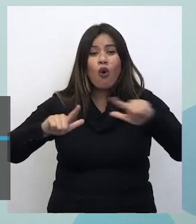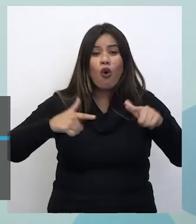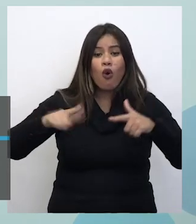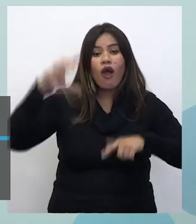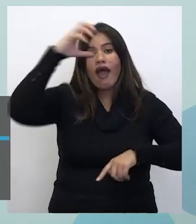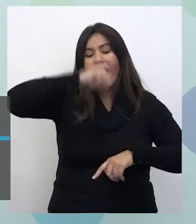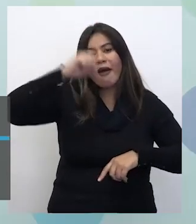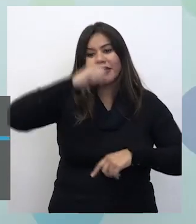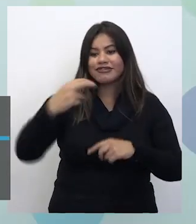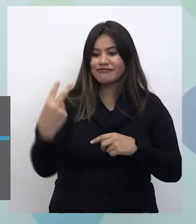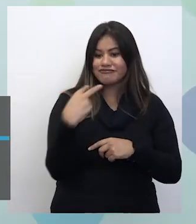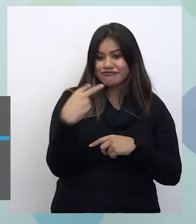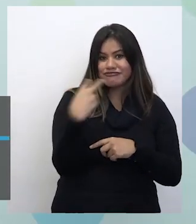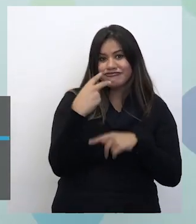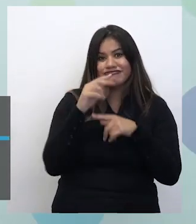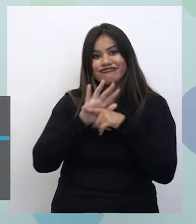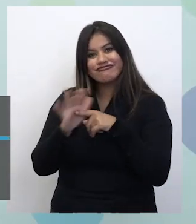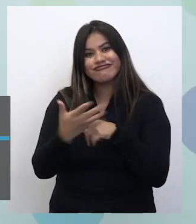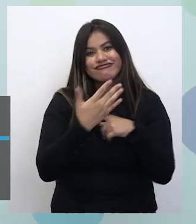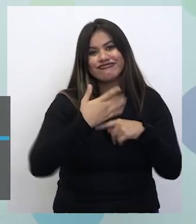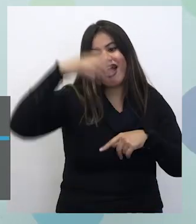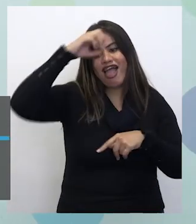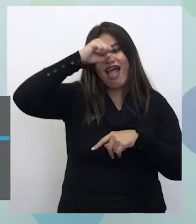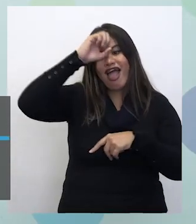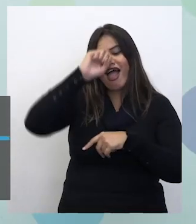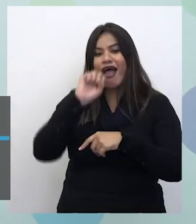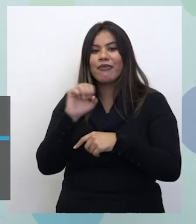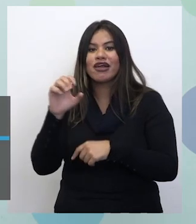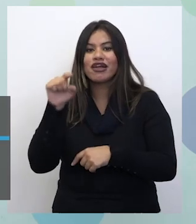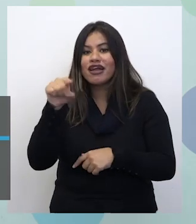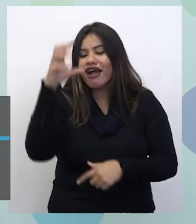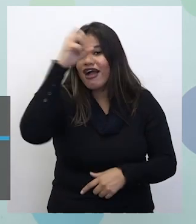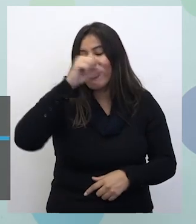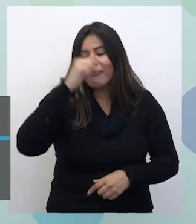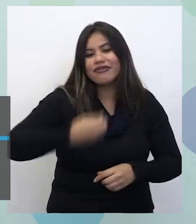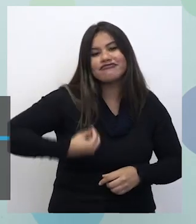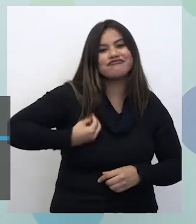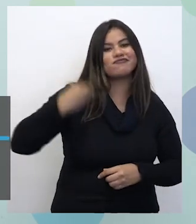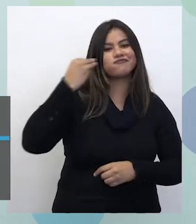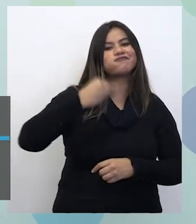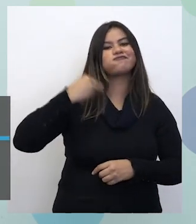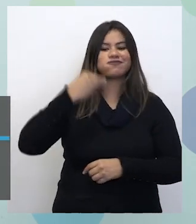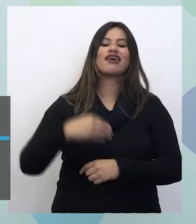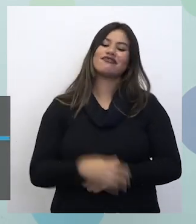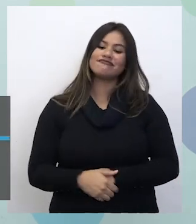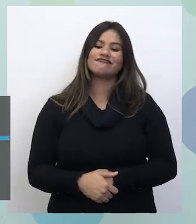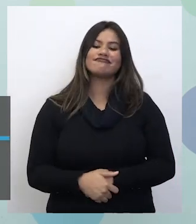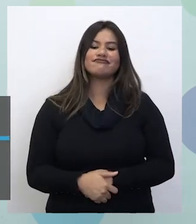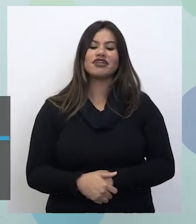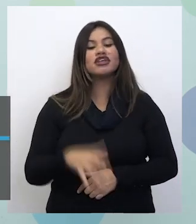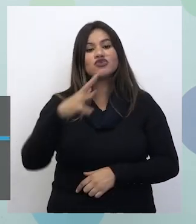através daquilo que a gente tem vivendo, daquilo que a gente vem vivenciado, do que estamos vivendo. Então, as nossas práticas também